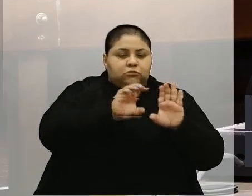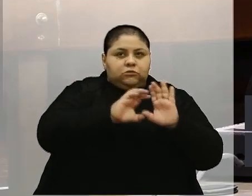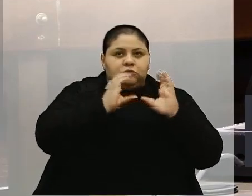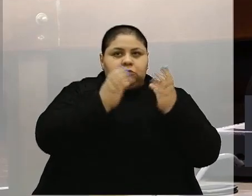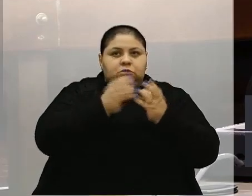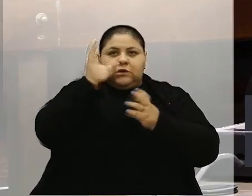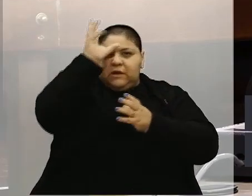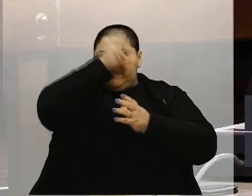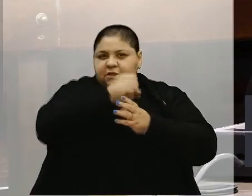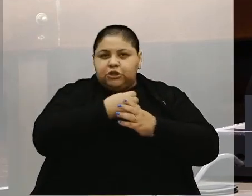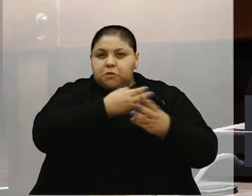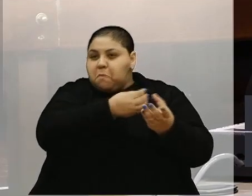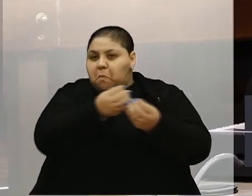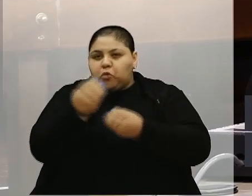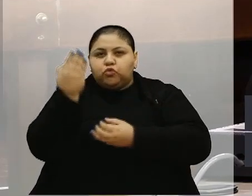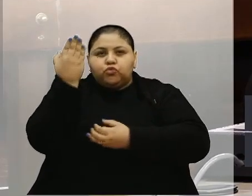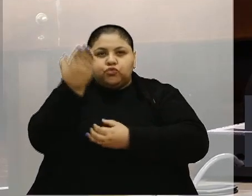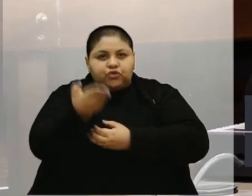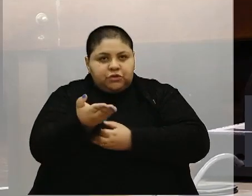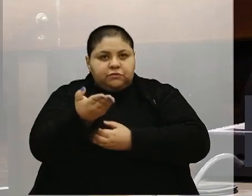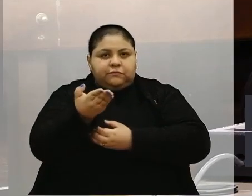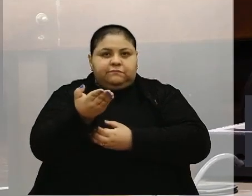você, Jesus. Eu